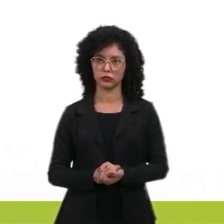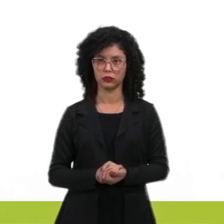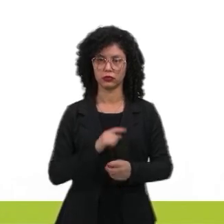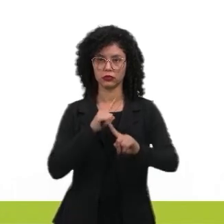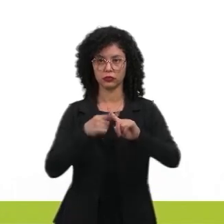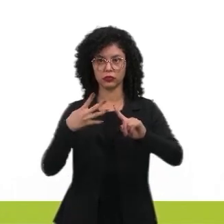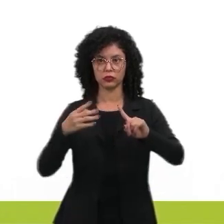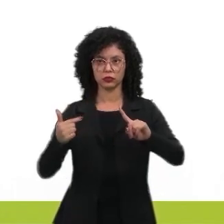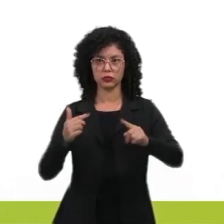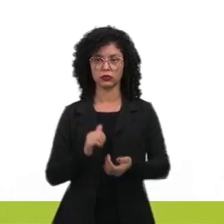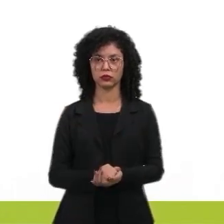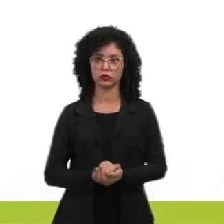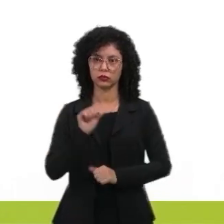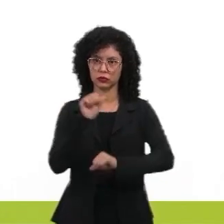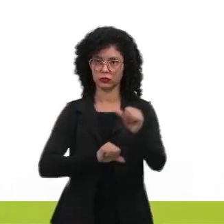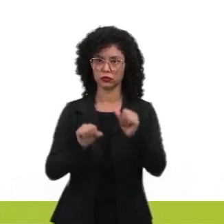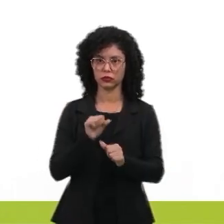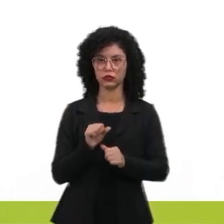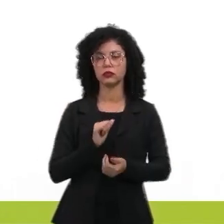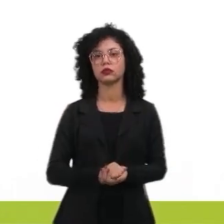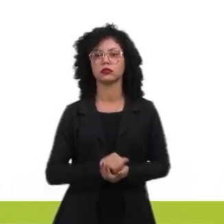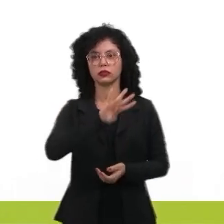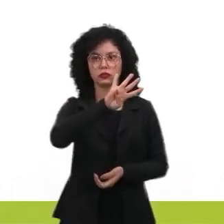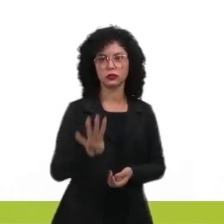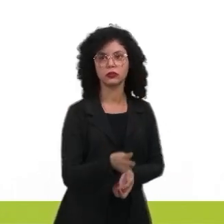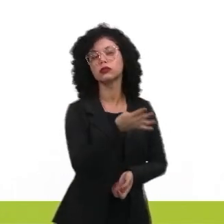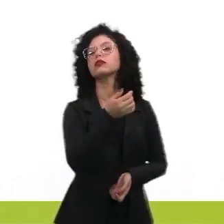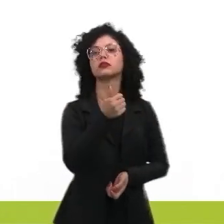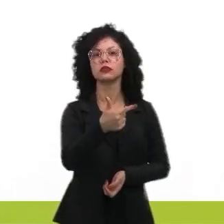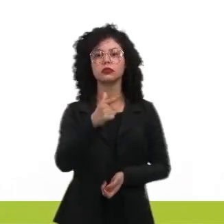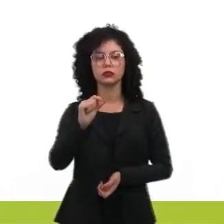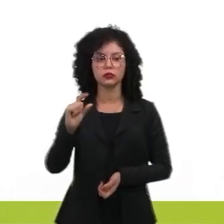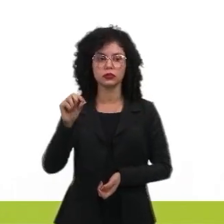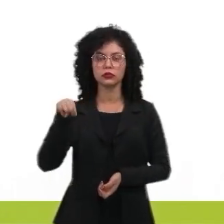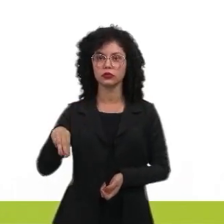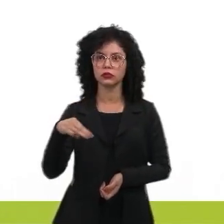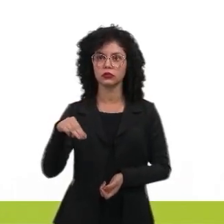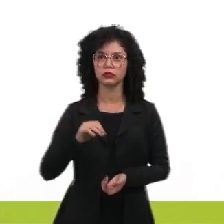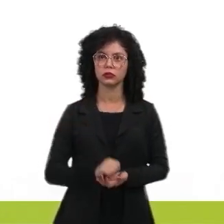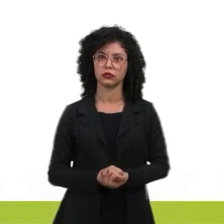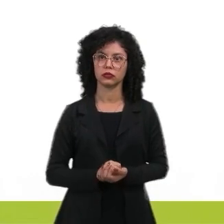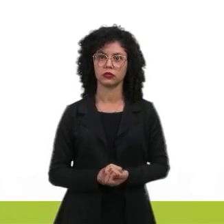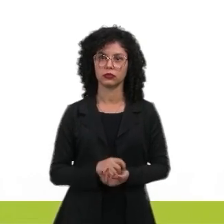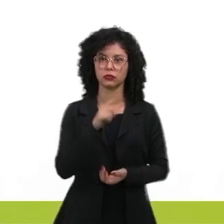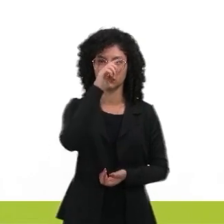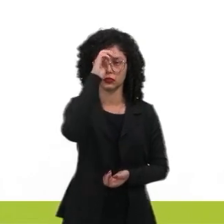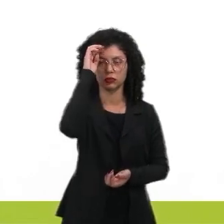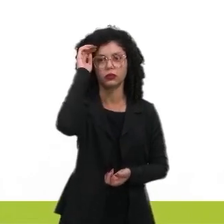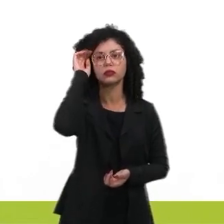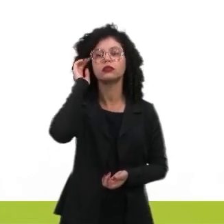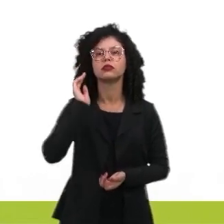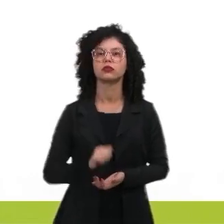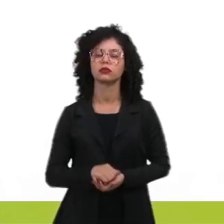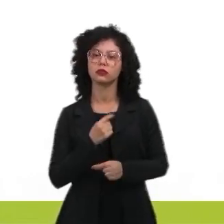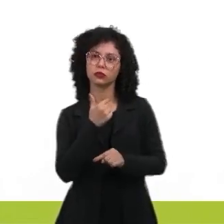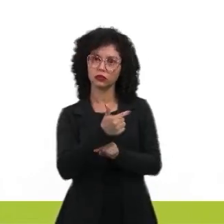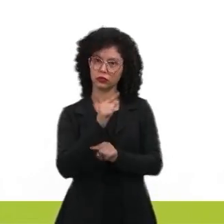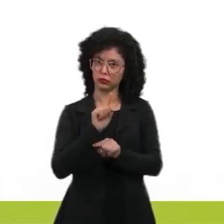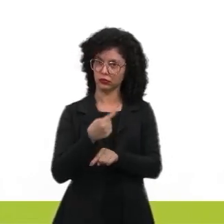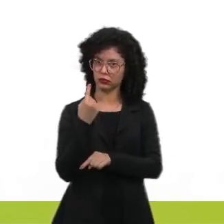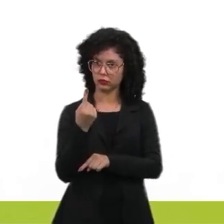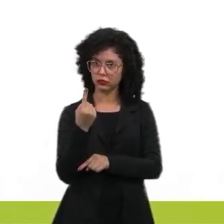vezes 42, a transformação de metros para centímetros, tá bom? Ou seja, a escala fica entre